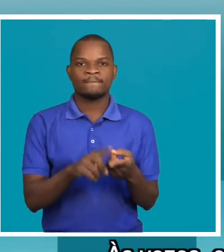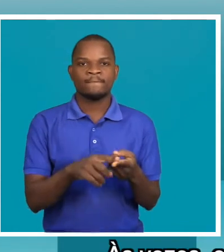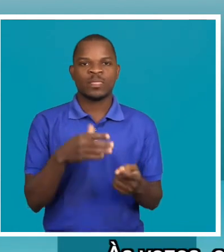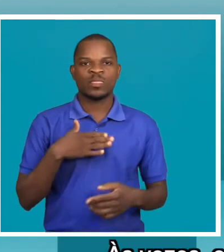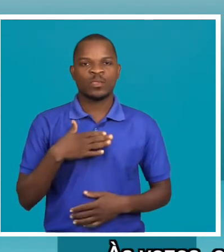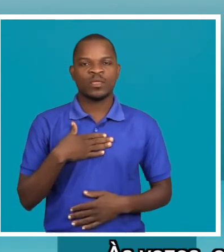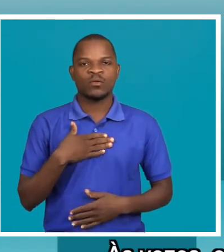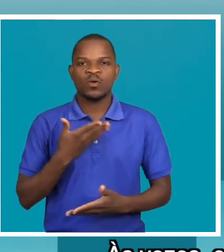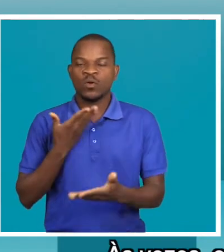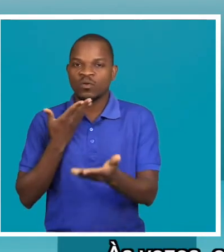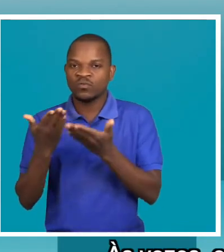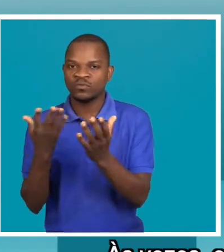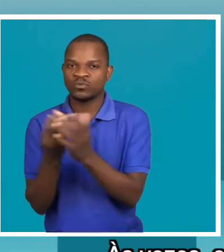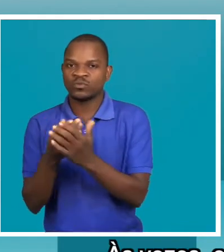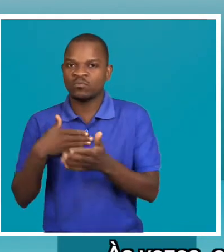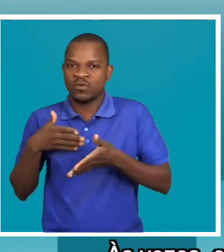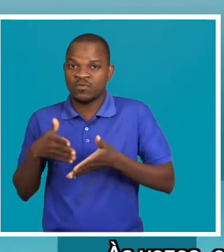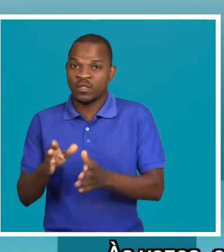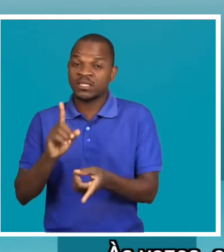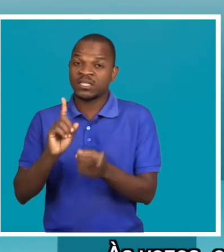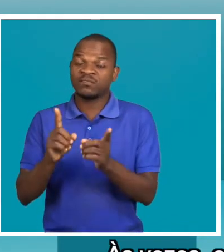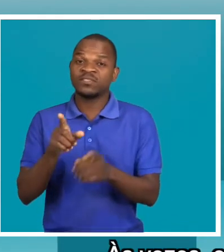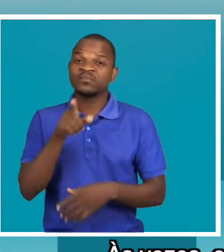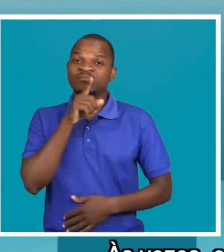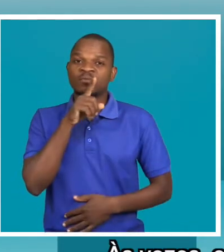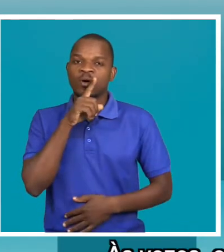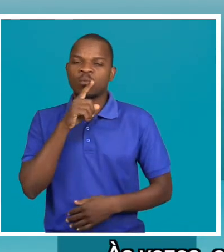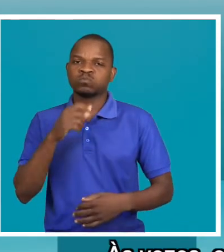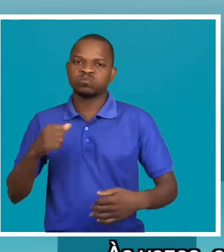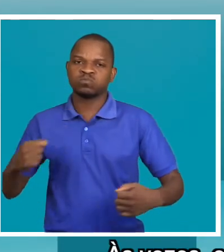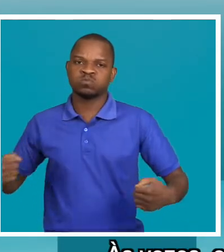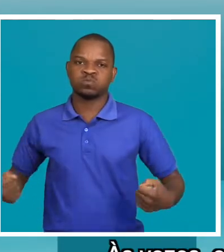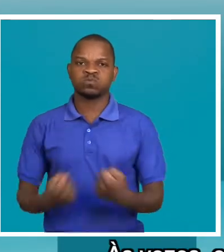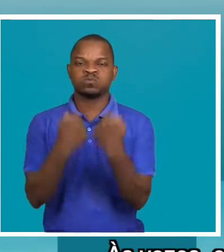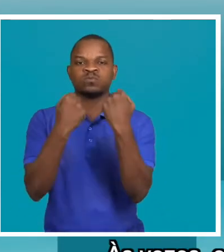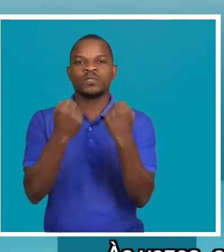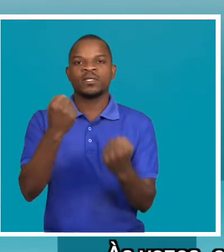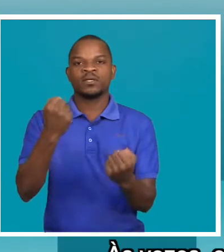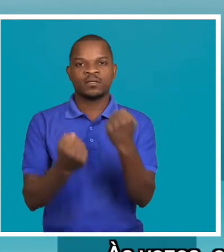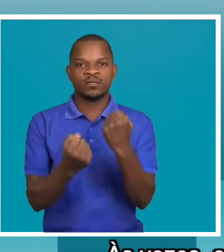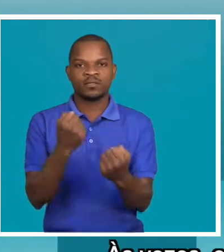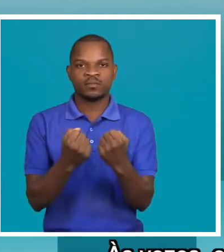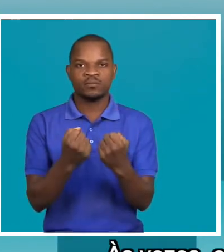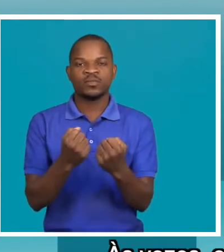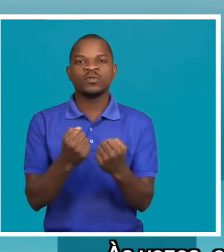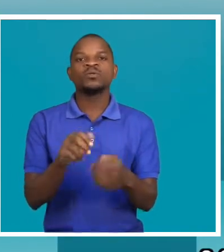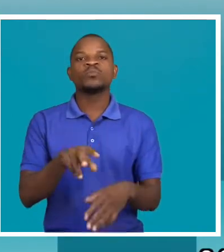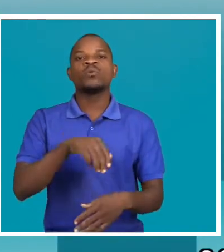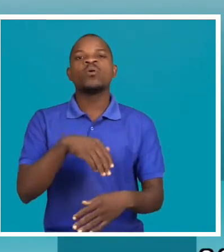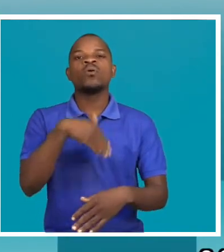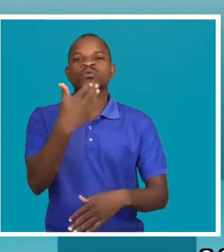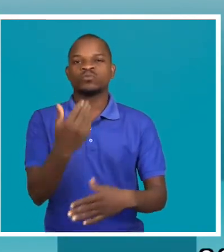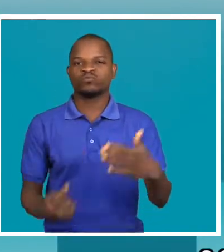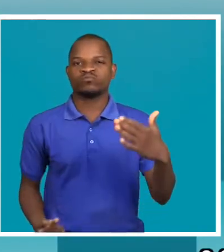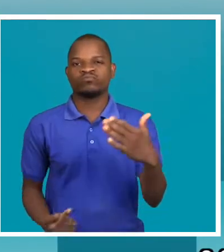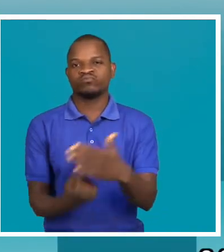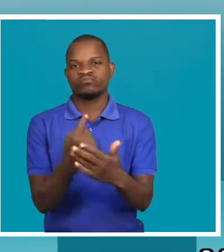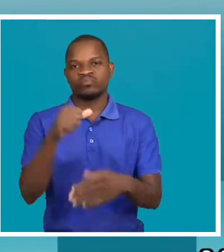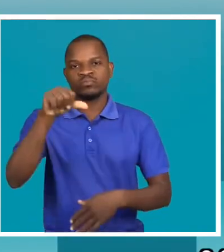vezes, eu já falava com os meus filhos, papai, de encontrar com o acidente dos caros. E aí, vai se